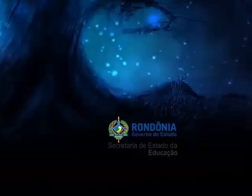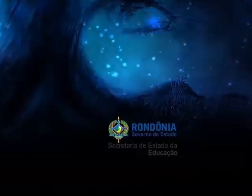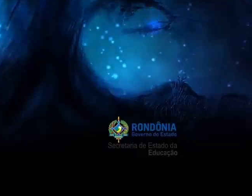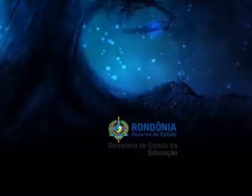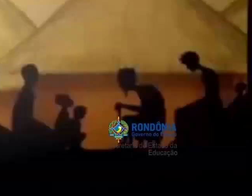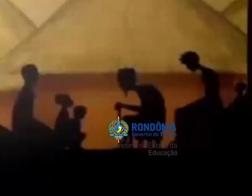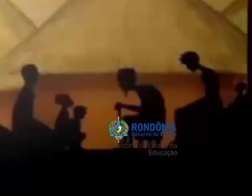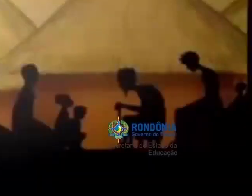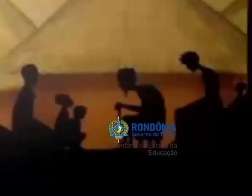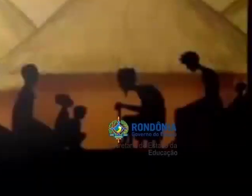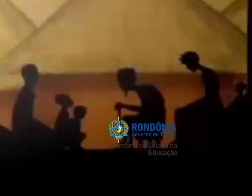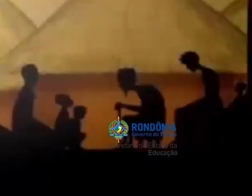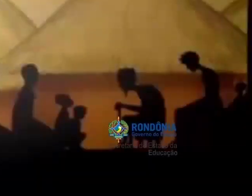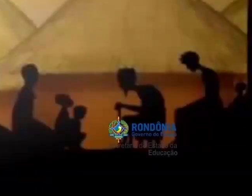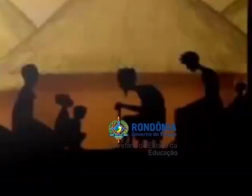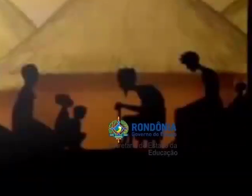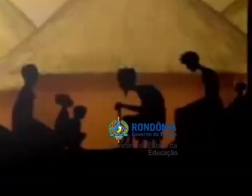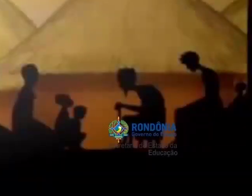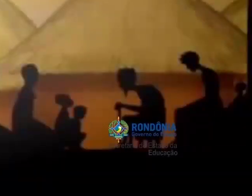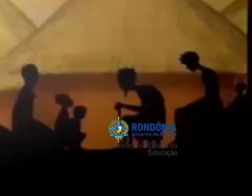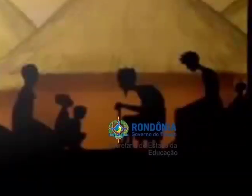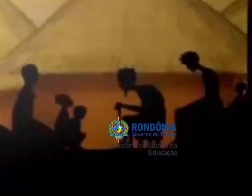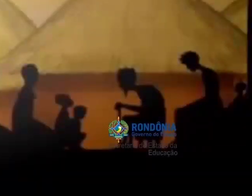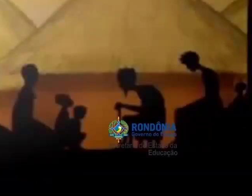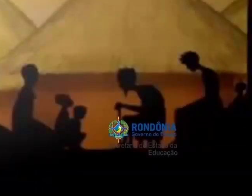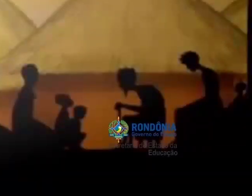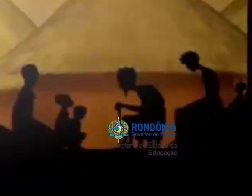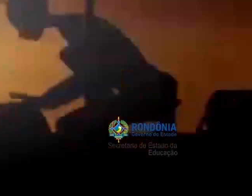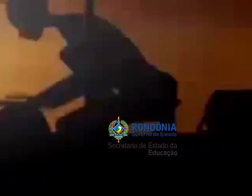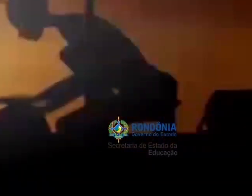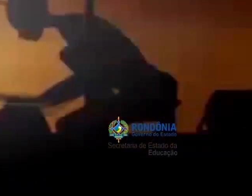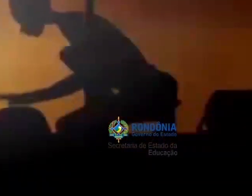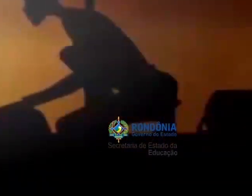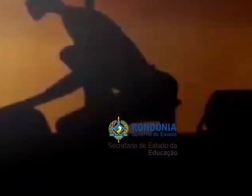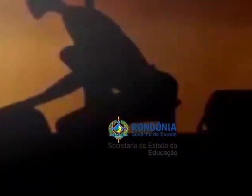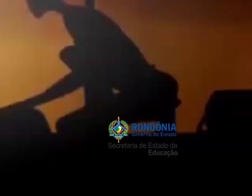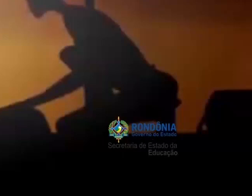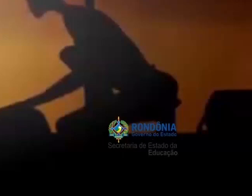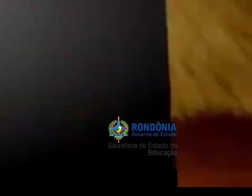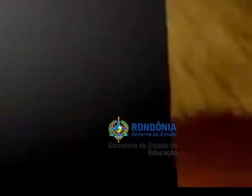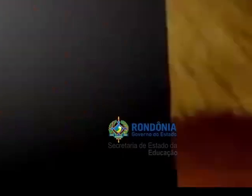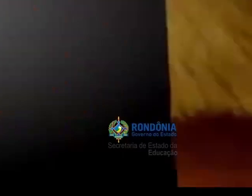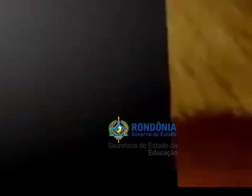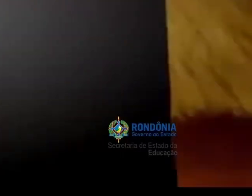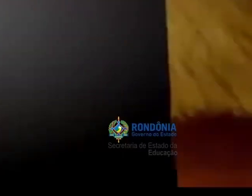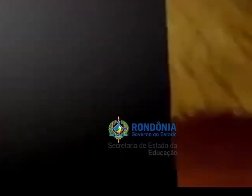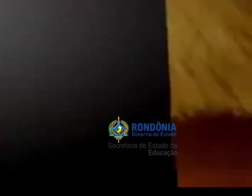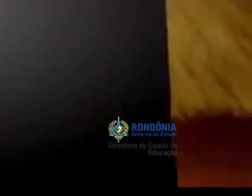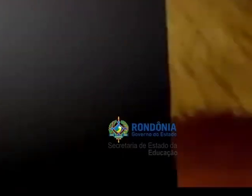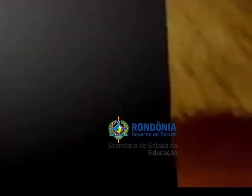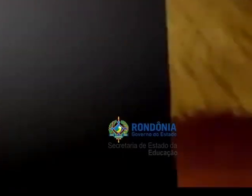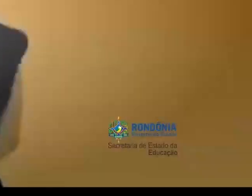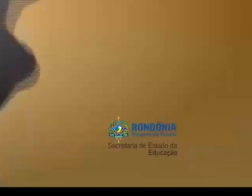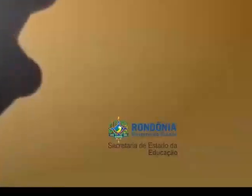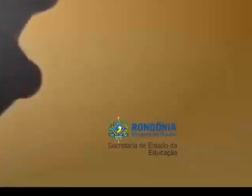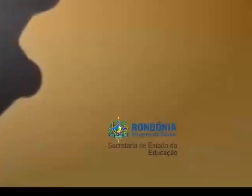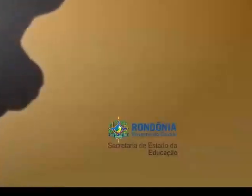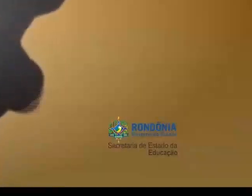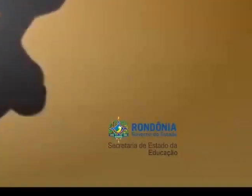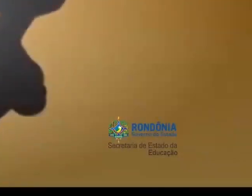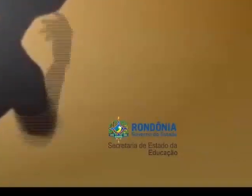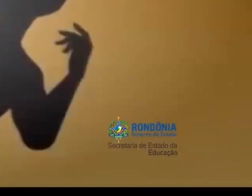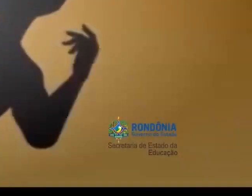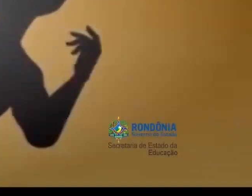e orações. Entender e conhecer um pouco das histórias dos índios, quilombolas e ribeirinhos da nossa região faz parte